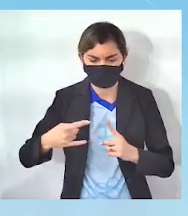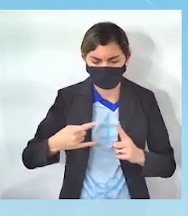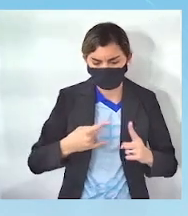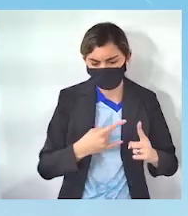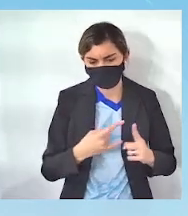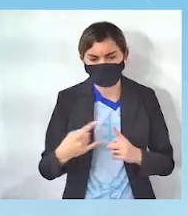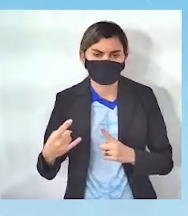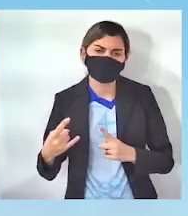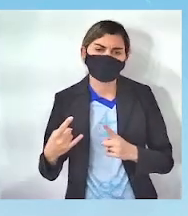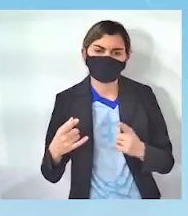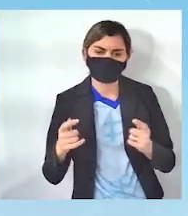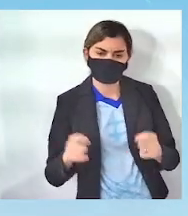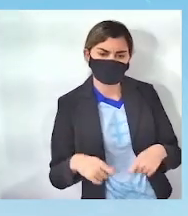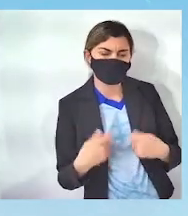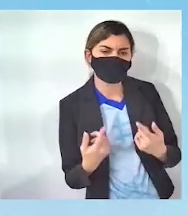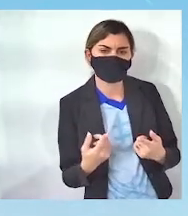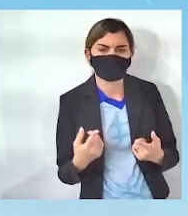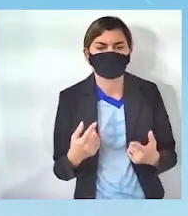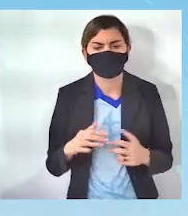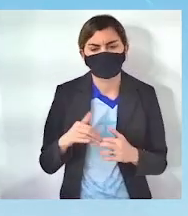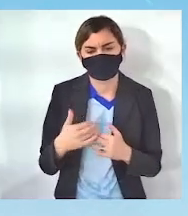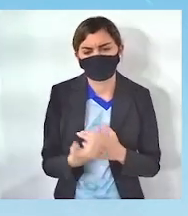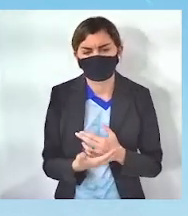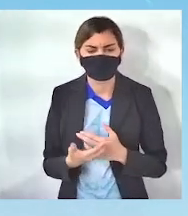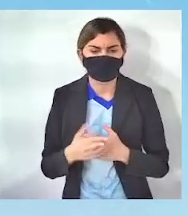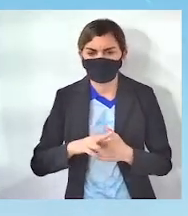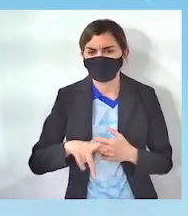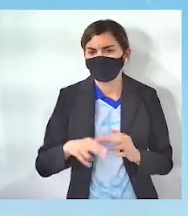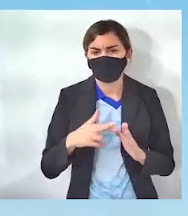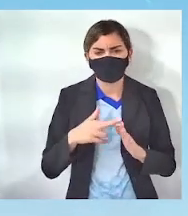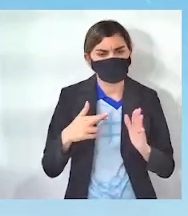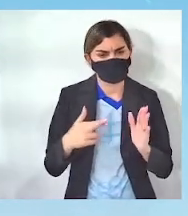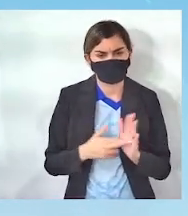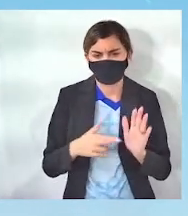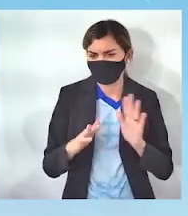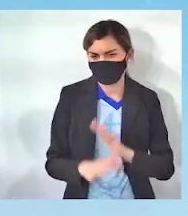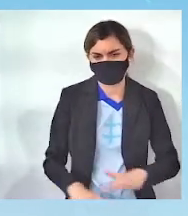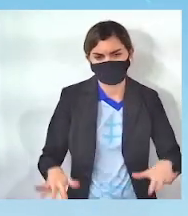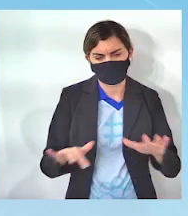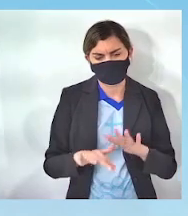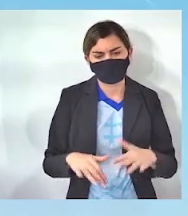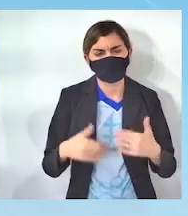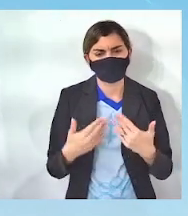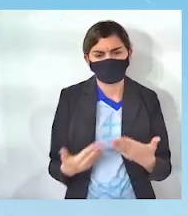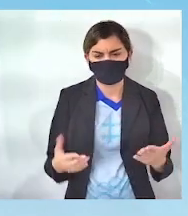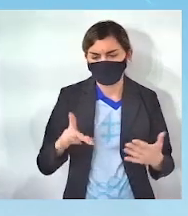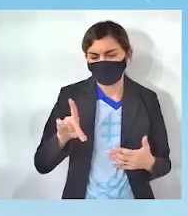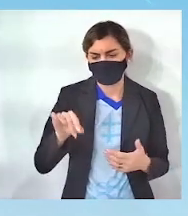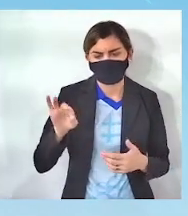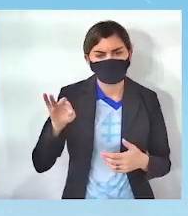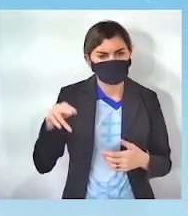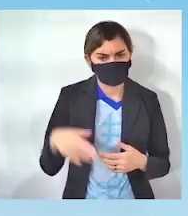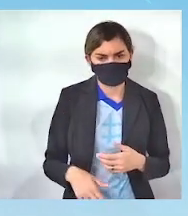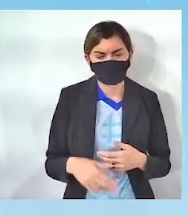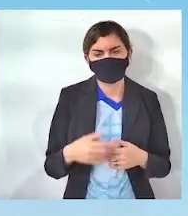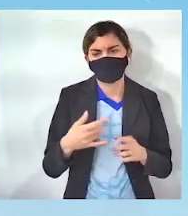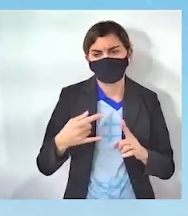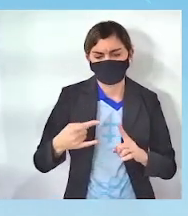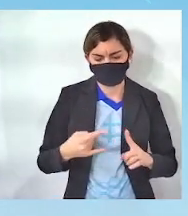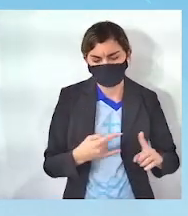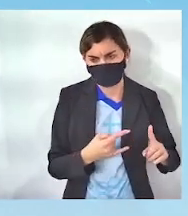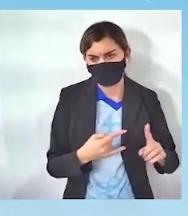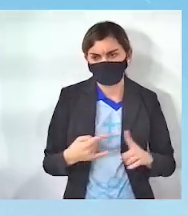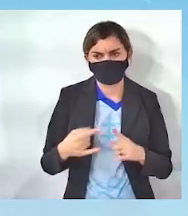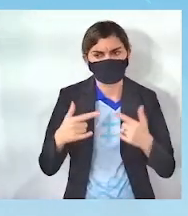entre cargas é um ponto fora da curva, não é a regra geral. Então, para Dalton, o átomo ele é